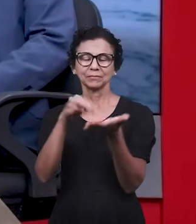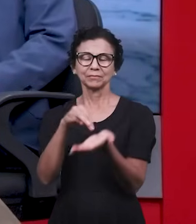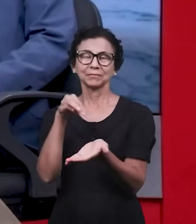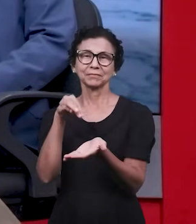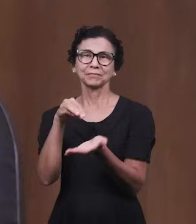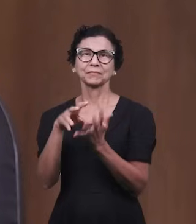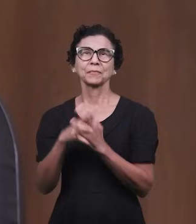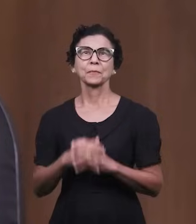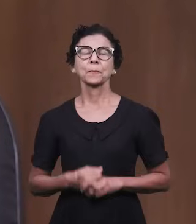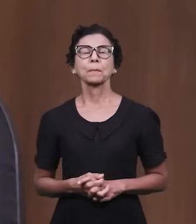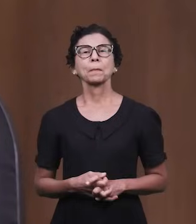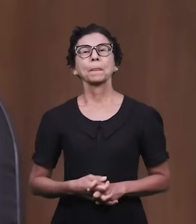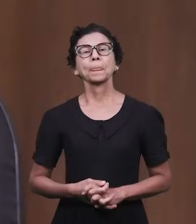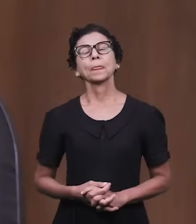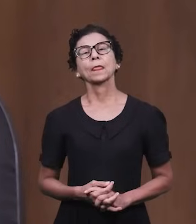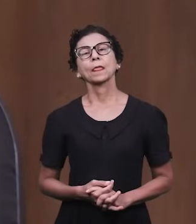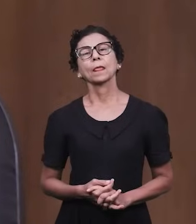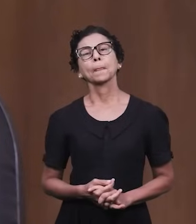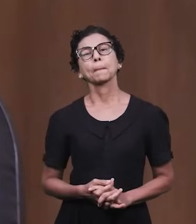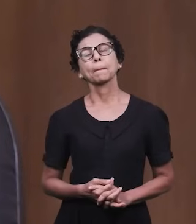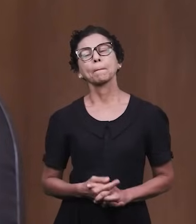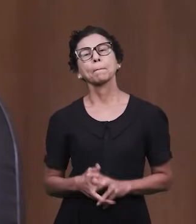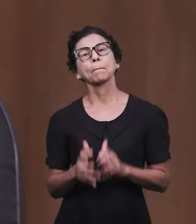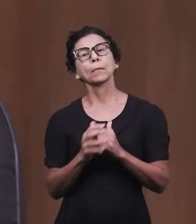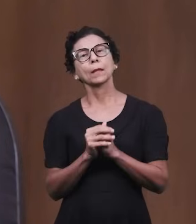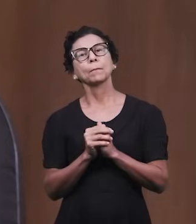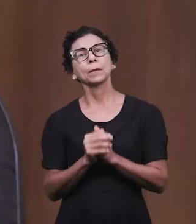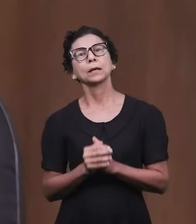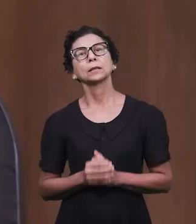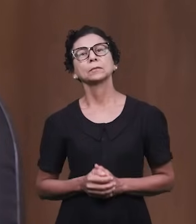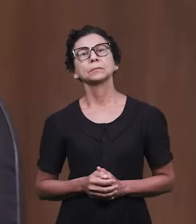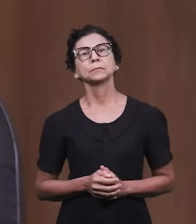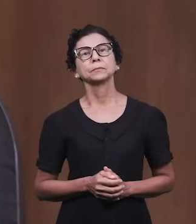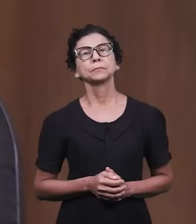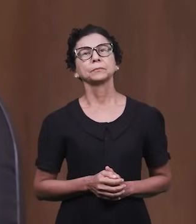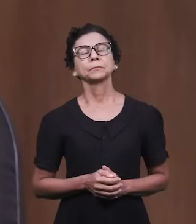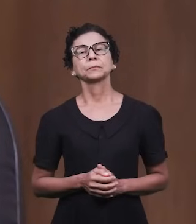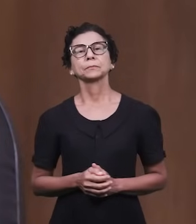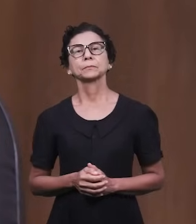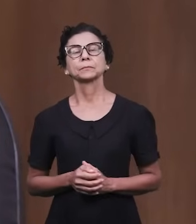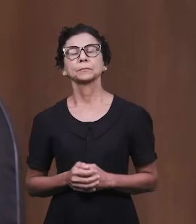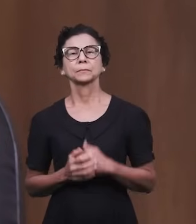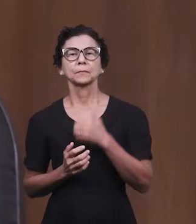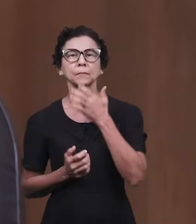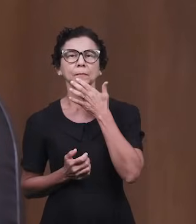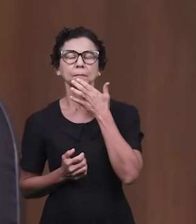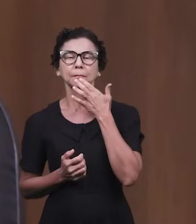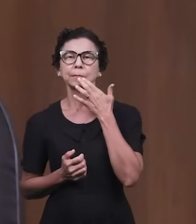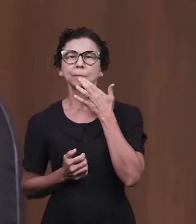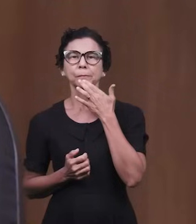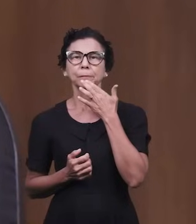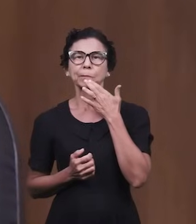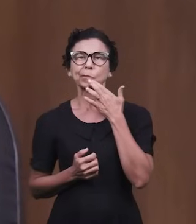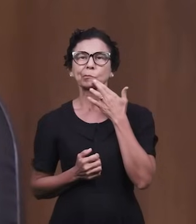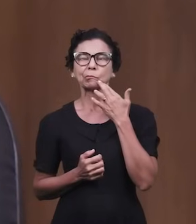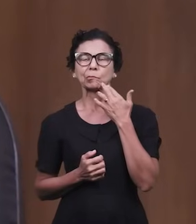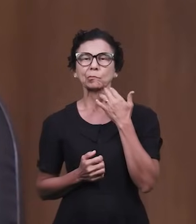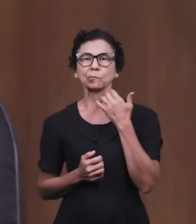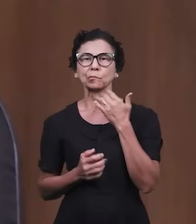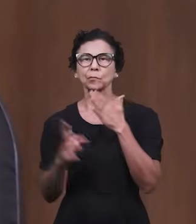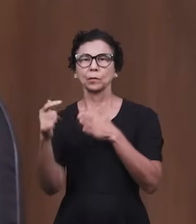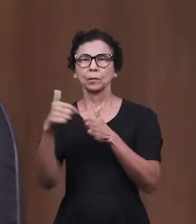Amém. É uma colocação Há uma pergunta aqui para eu responder, mas eu